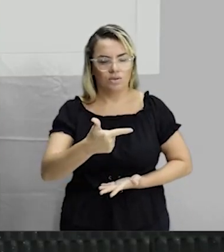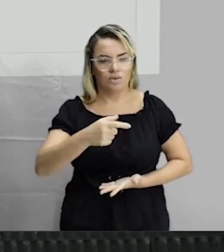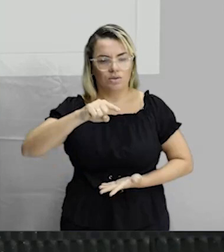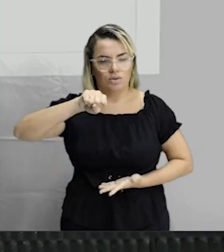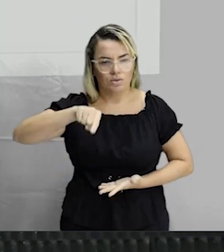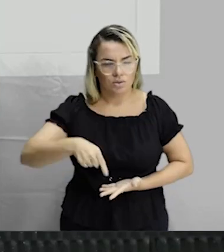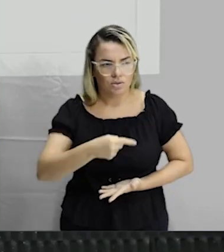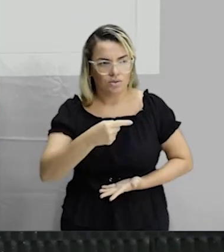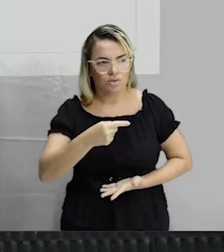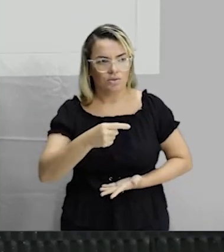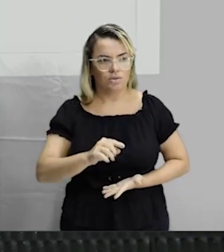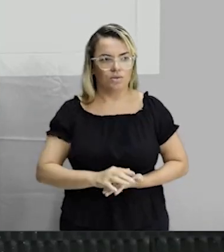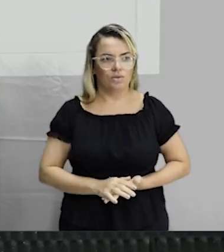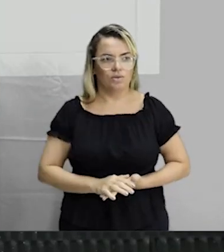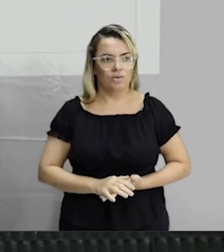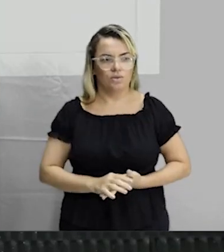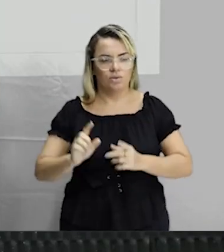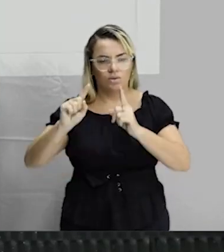multiplicado por 1,